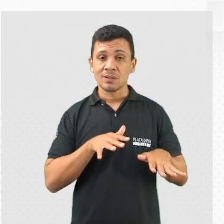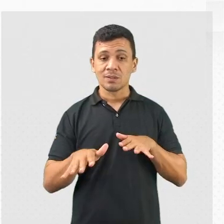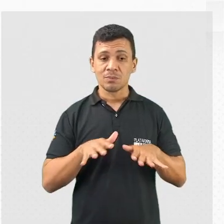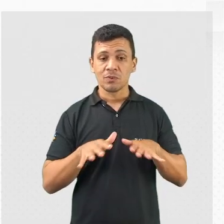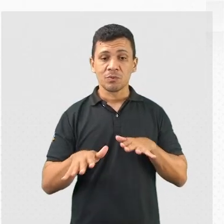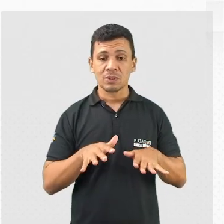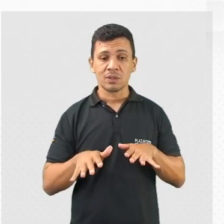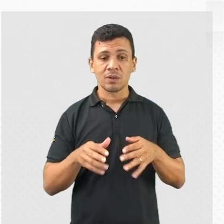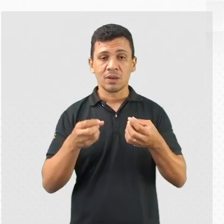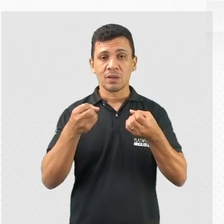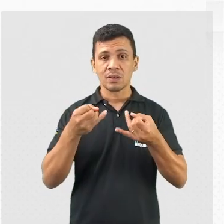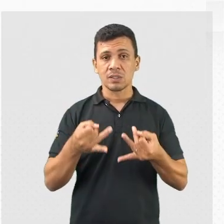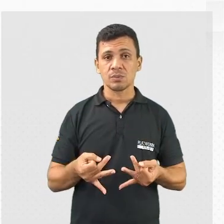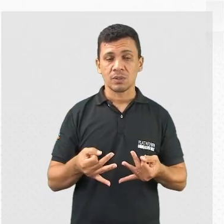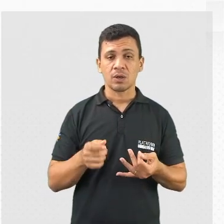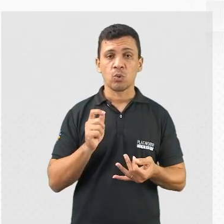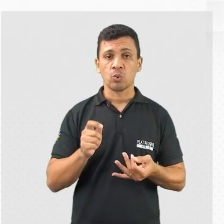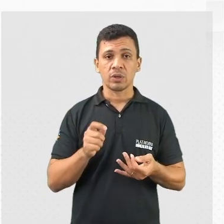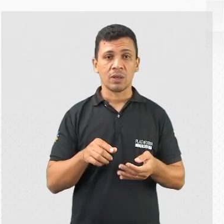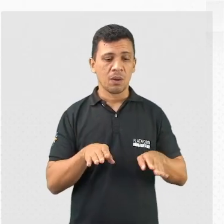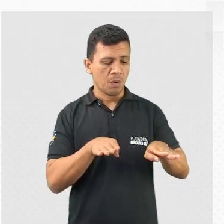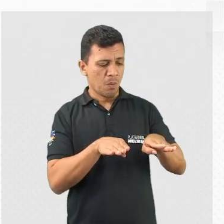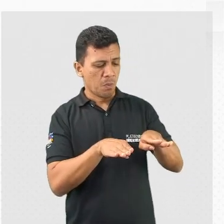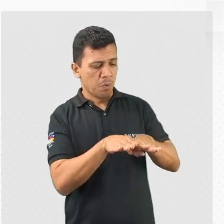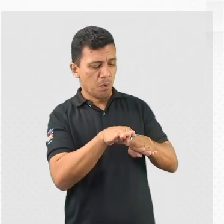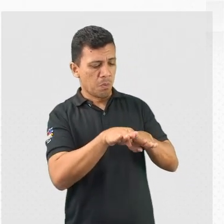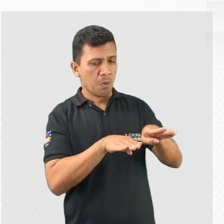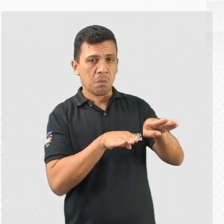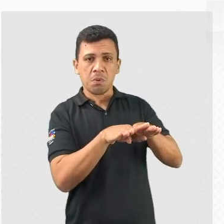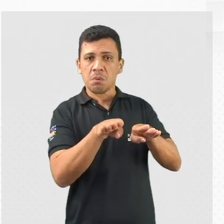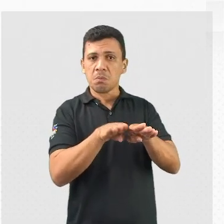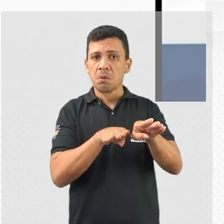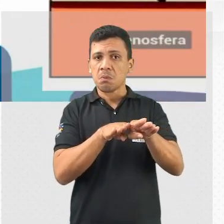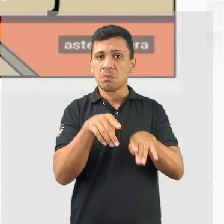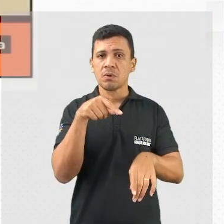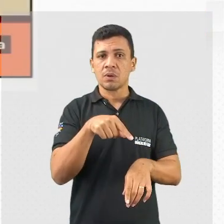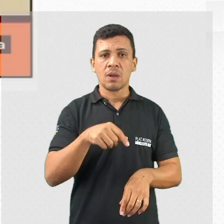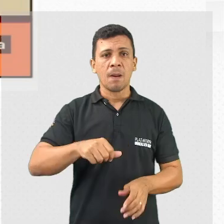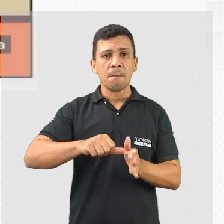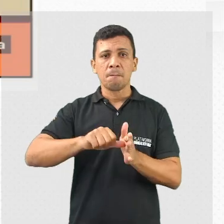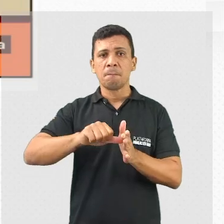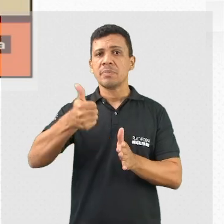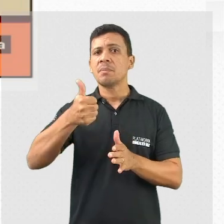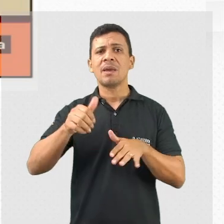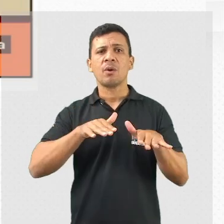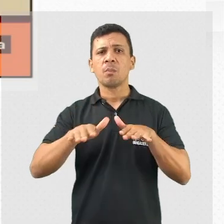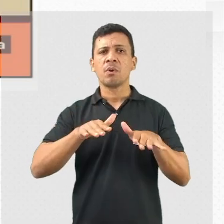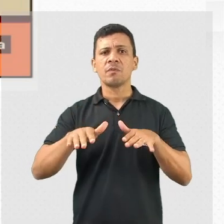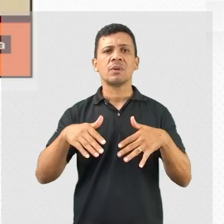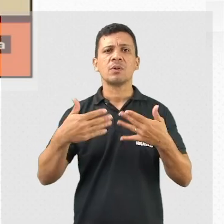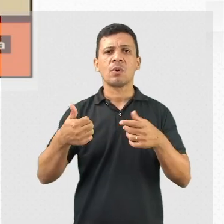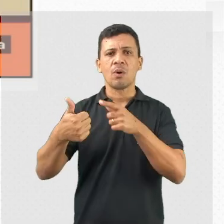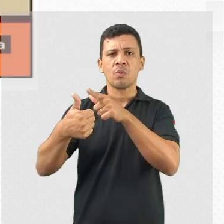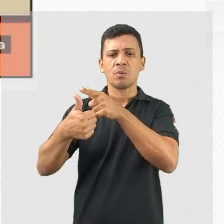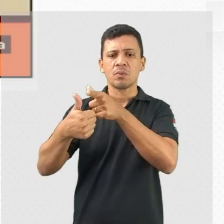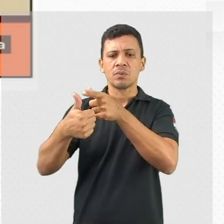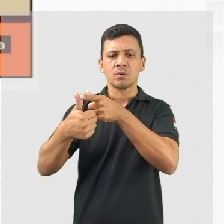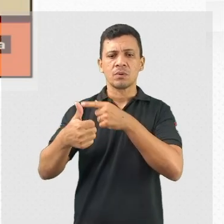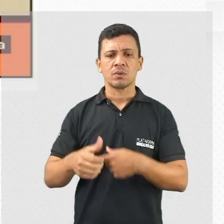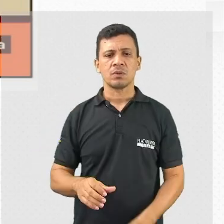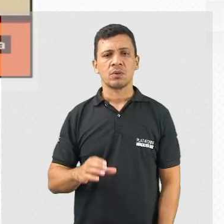vai explicar o movimento das placas tectônicas, tá? E o primeiro movimento que a gente fala, vou mostrar aqui para vocês, é o chamado